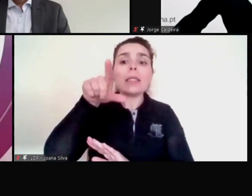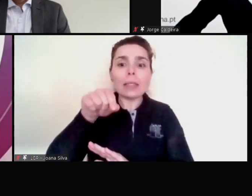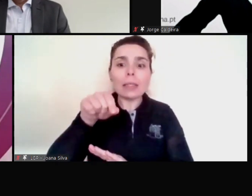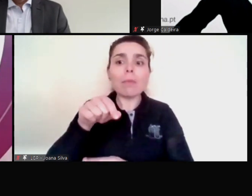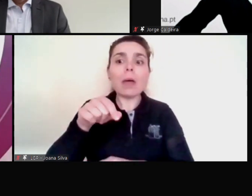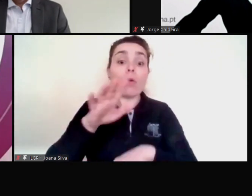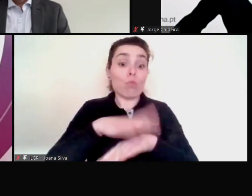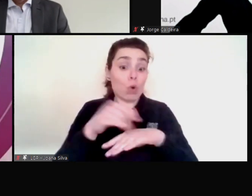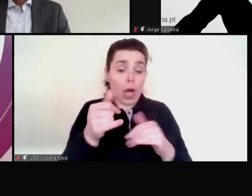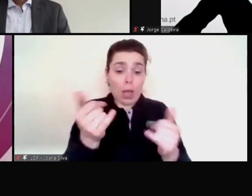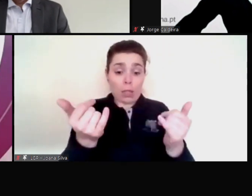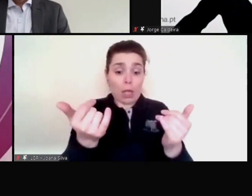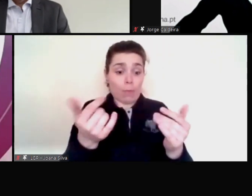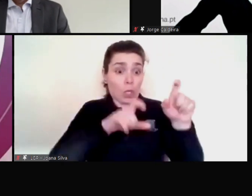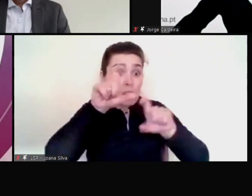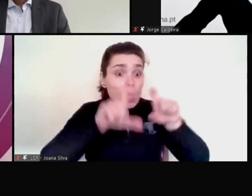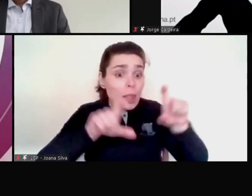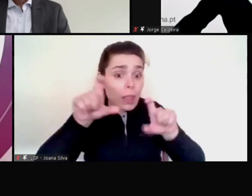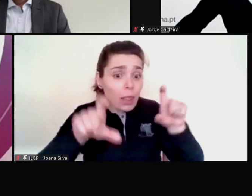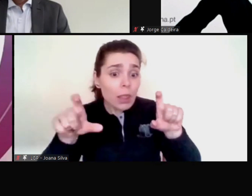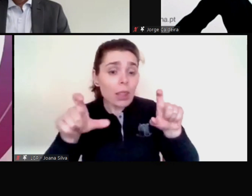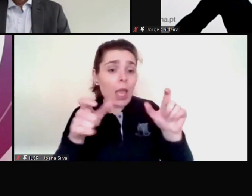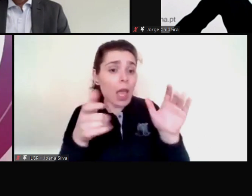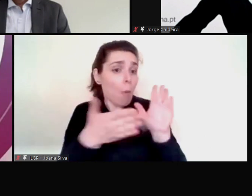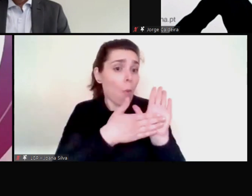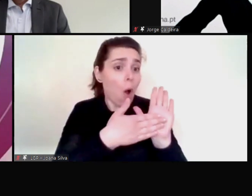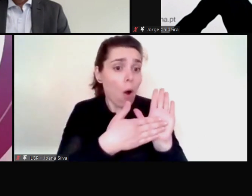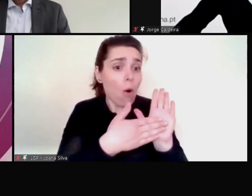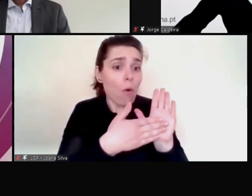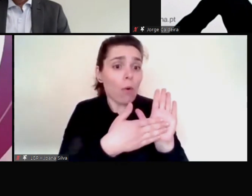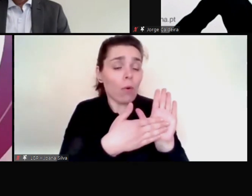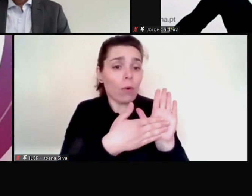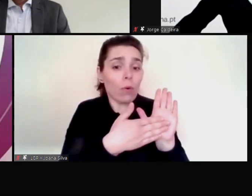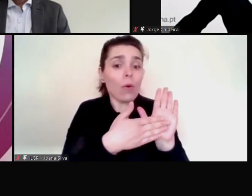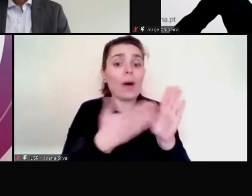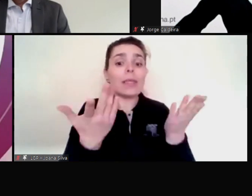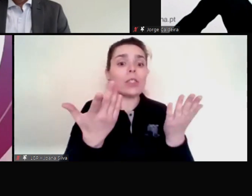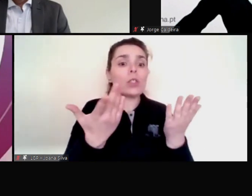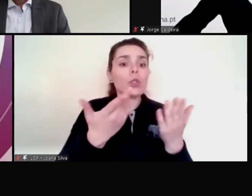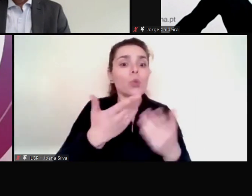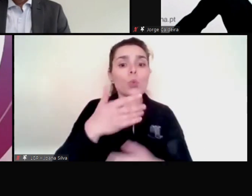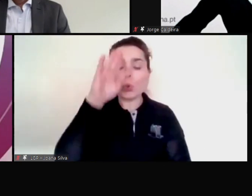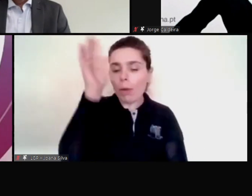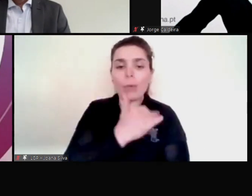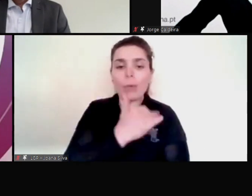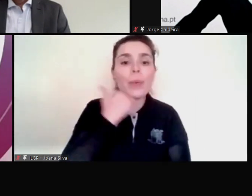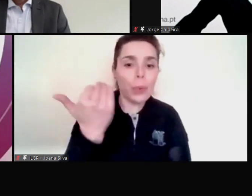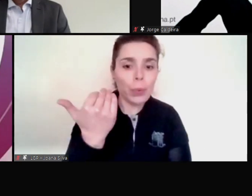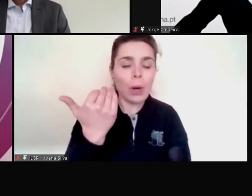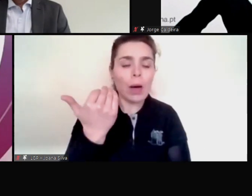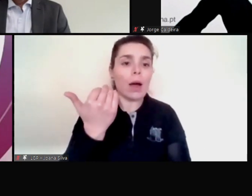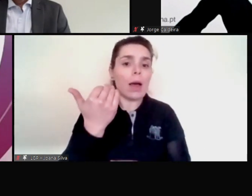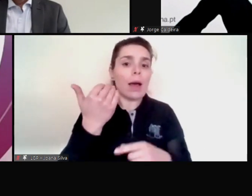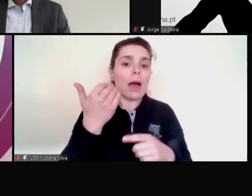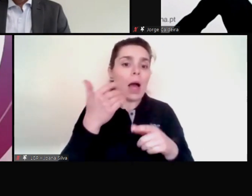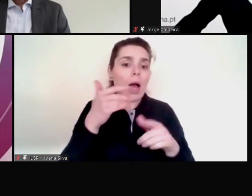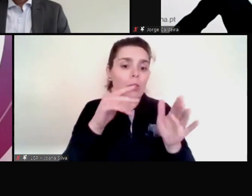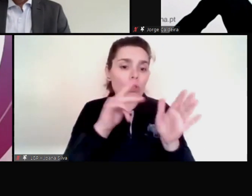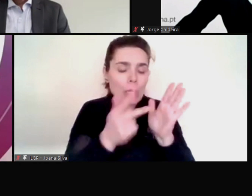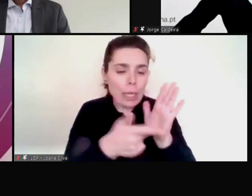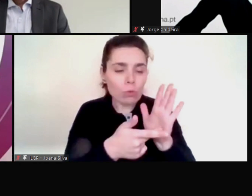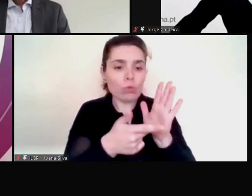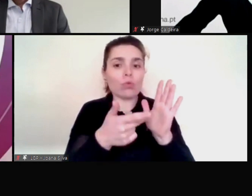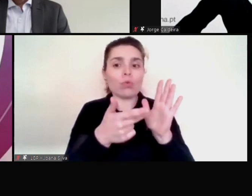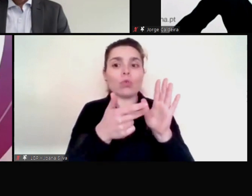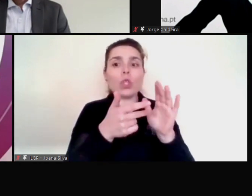dados representam e que o domínio das ferramentas nos permite trabalhar dados e converter